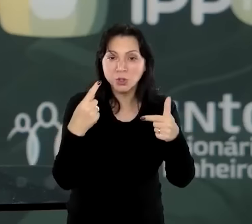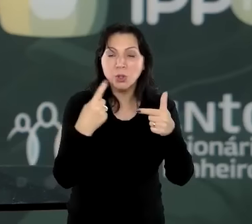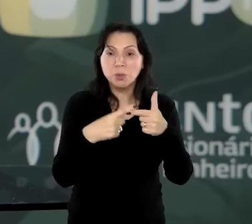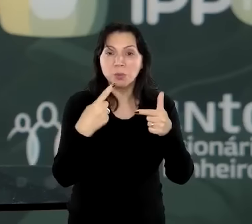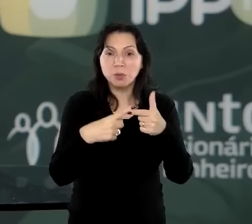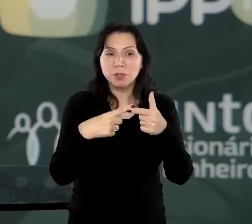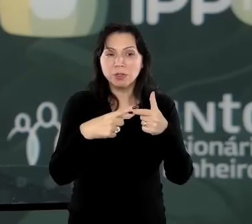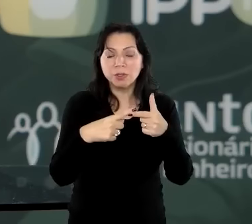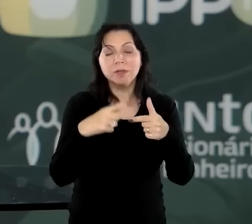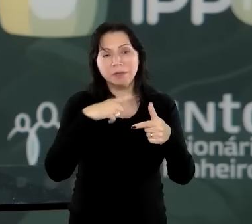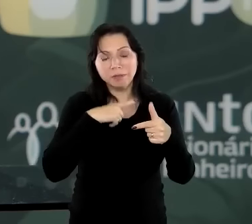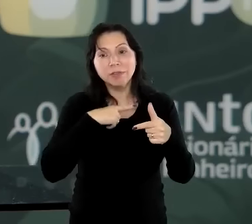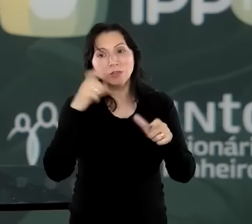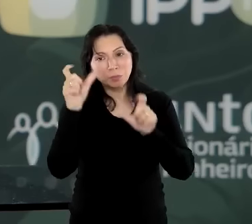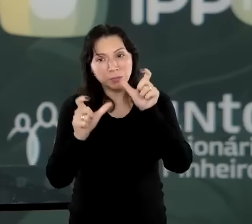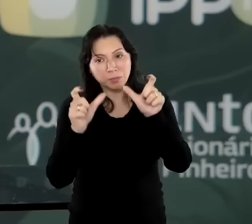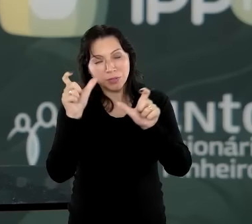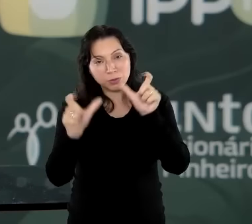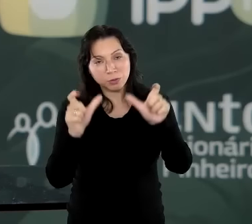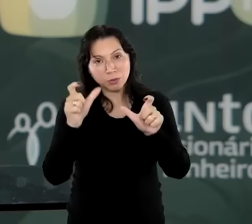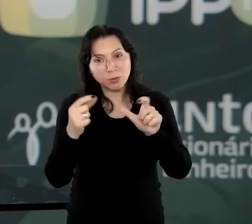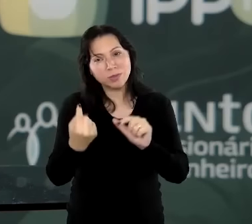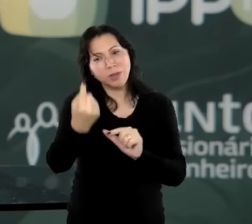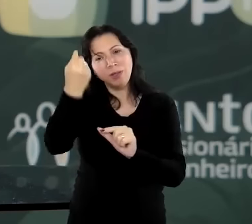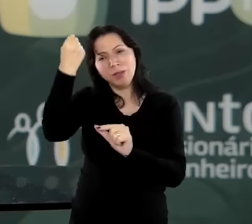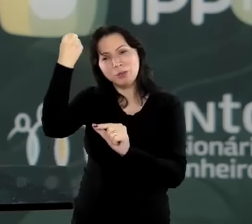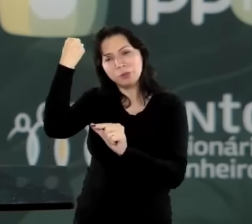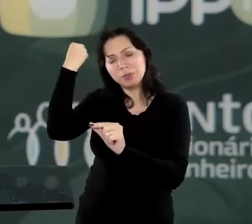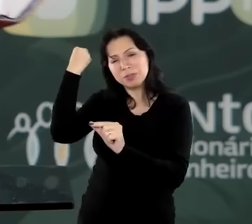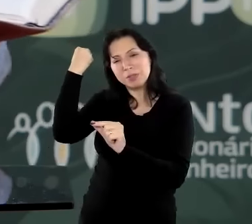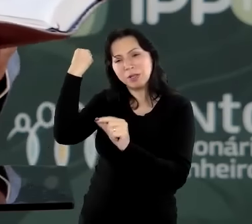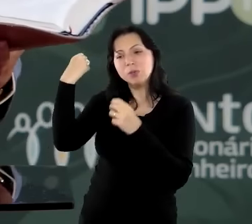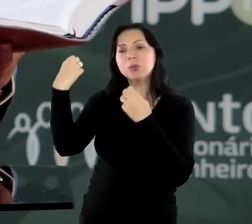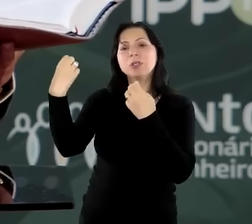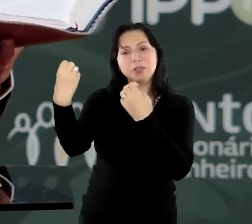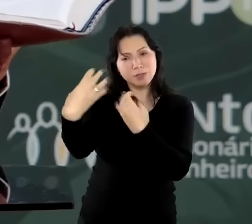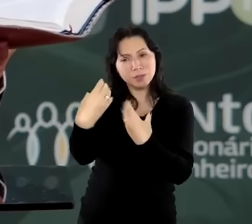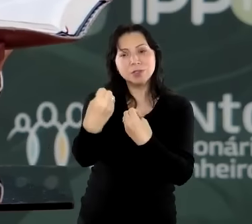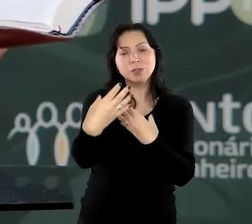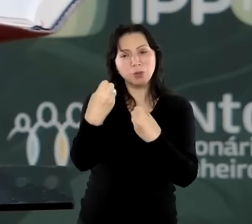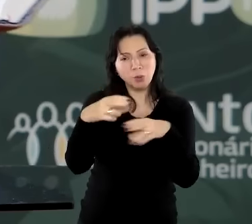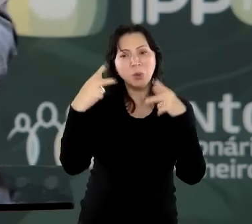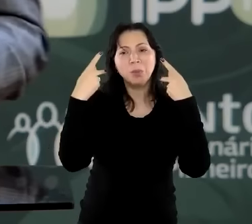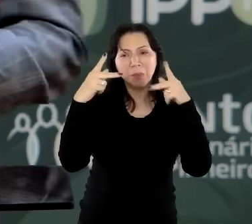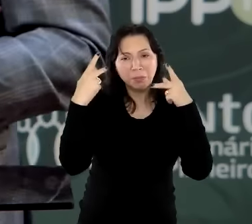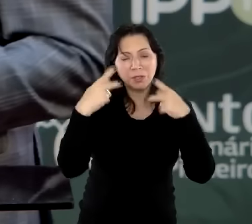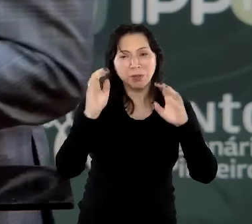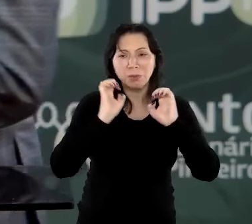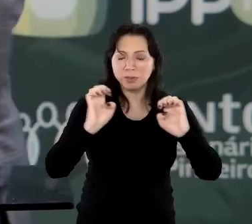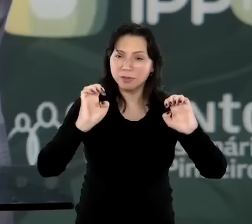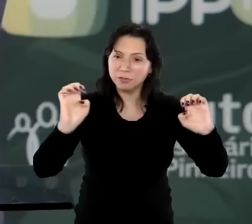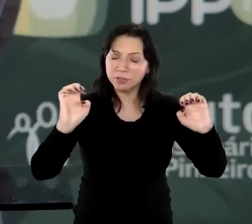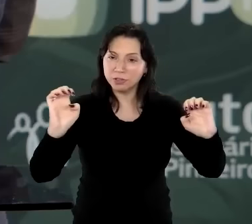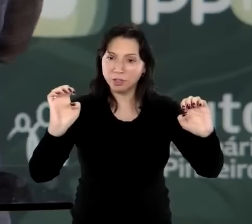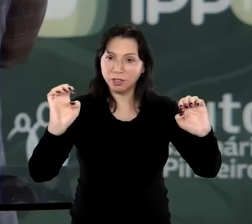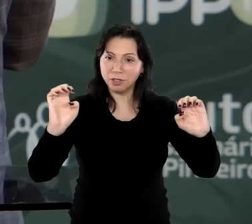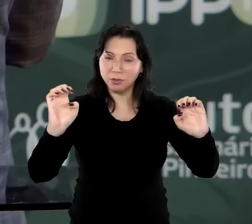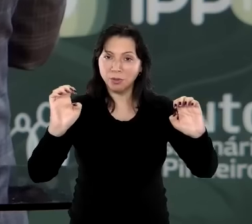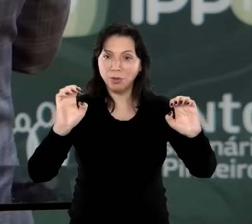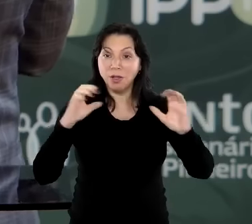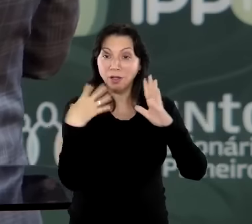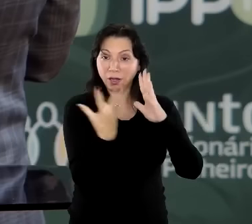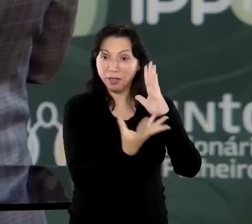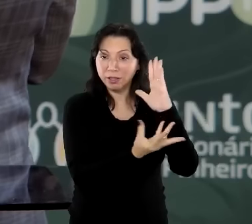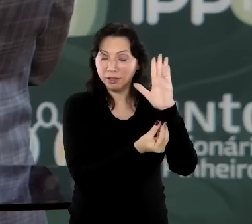pai, nossa mãe, os nossos avós, alguém um dia nos pregou o Evangelho. Esta igreja que comemora